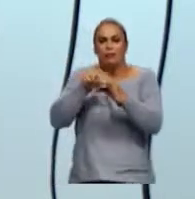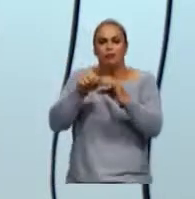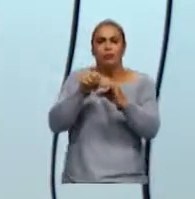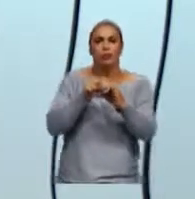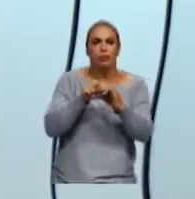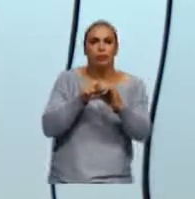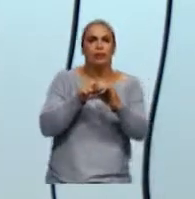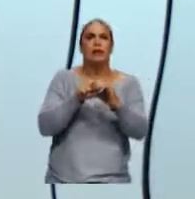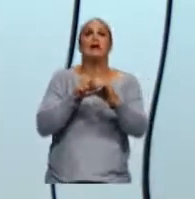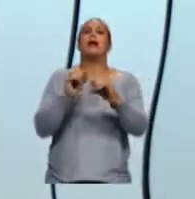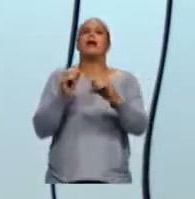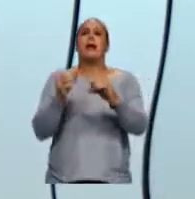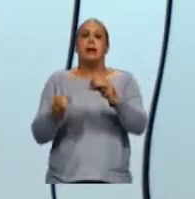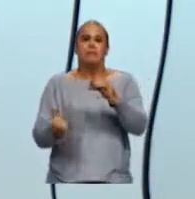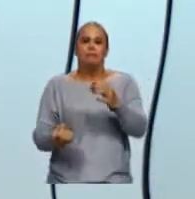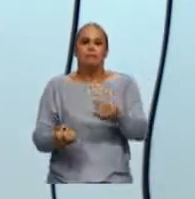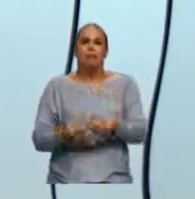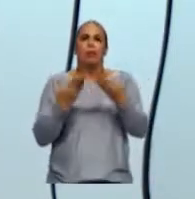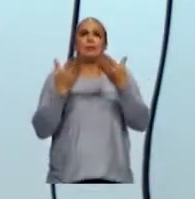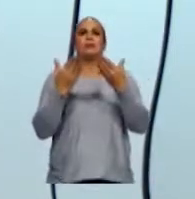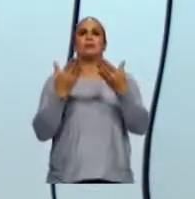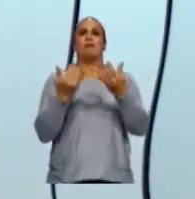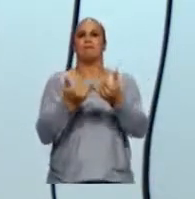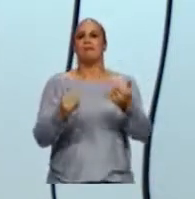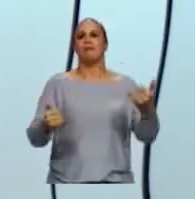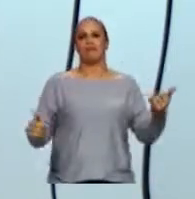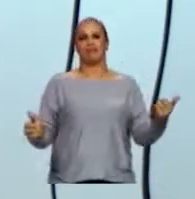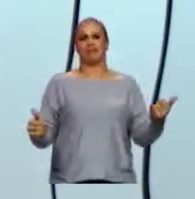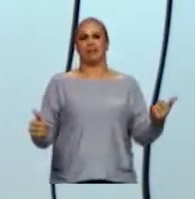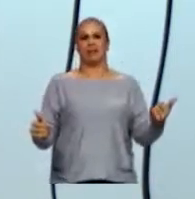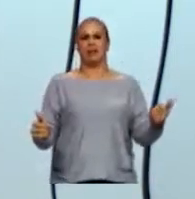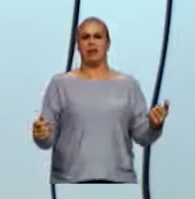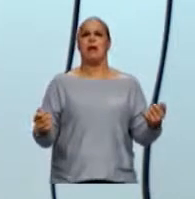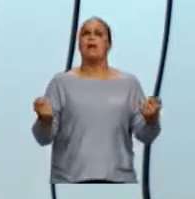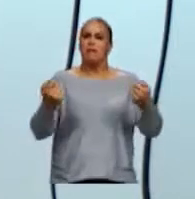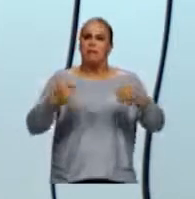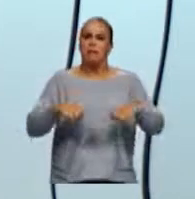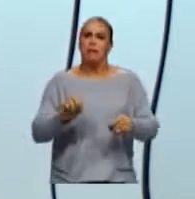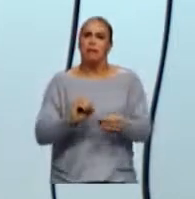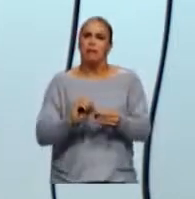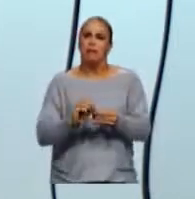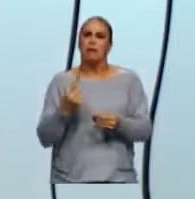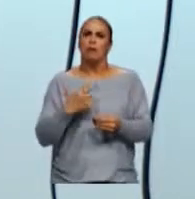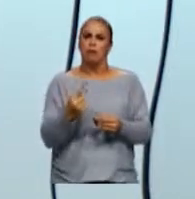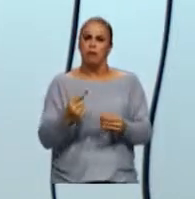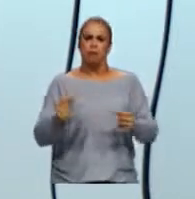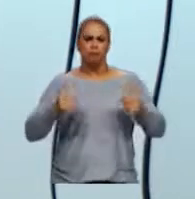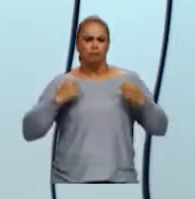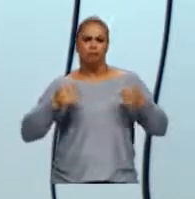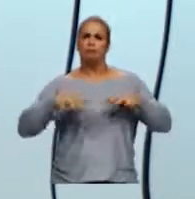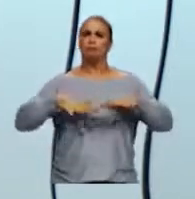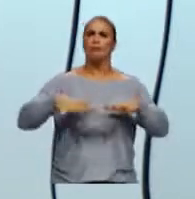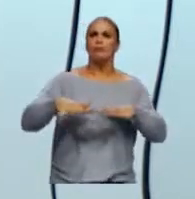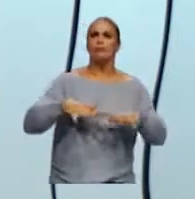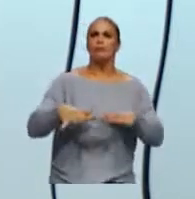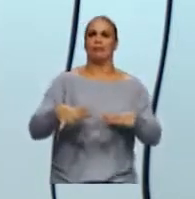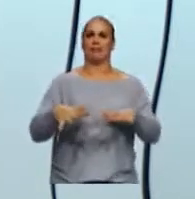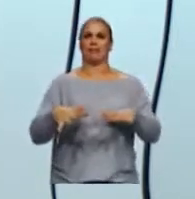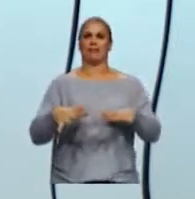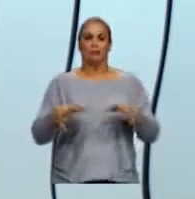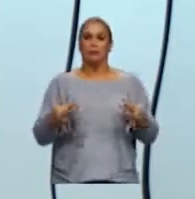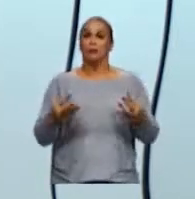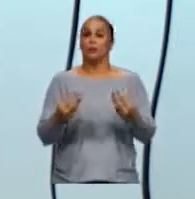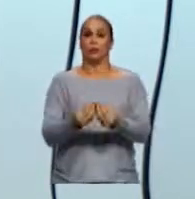te permite realizar todas as atividades do seu dia a dia e o gás carbônico você libera para